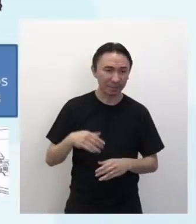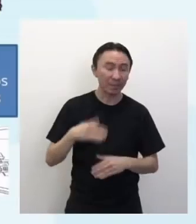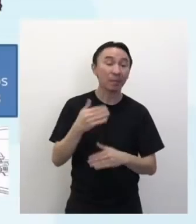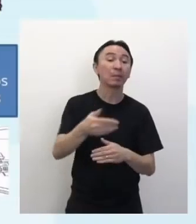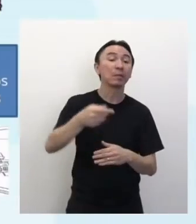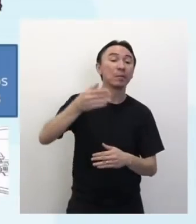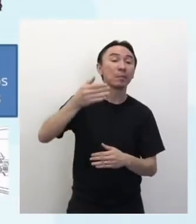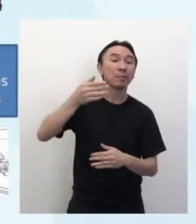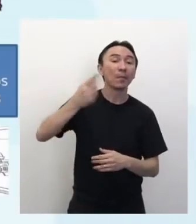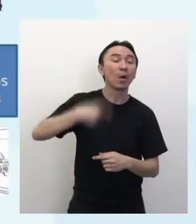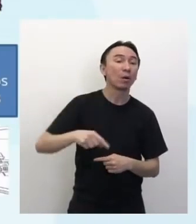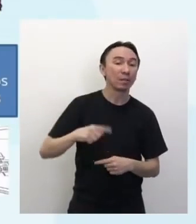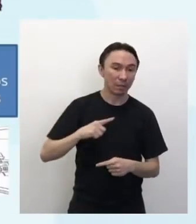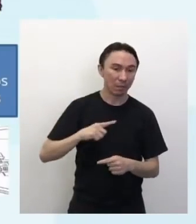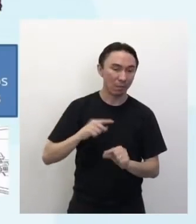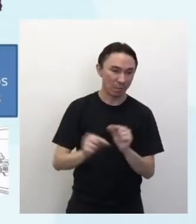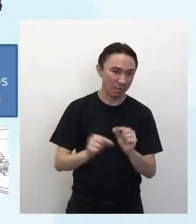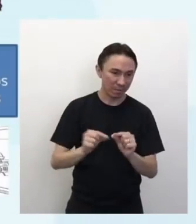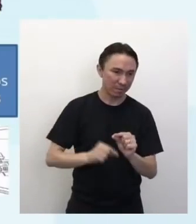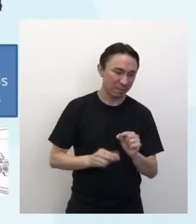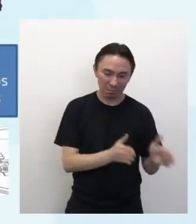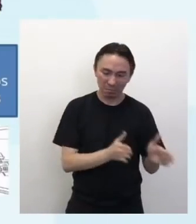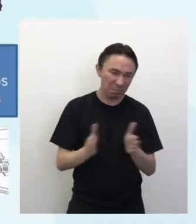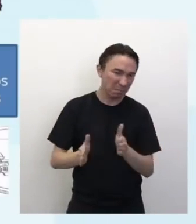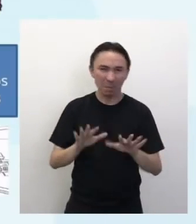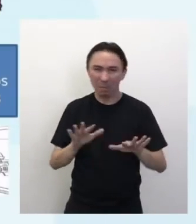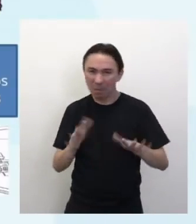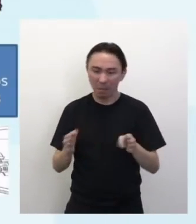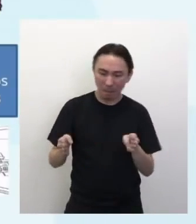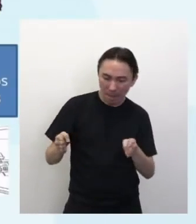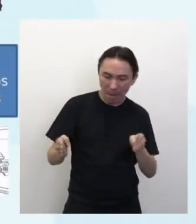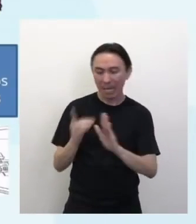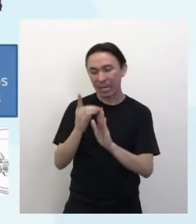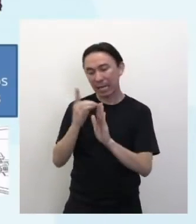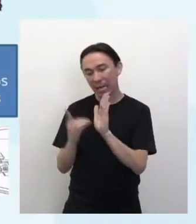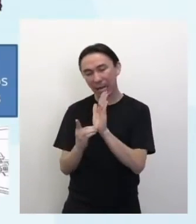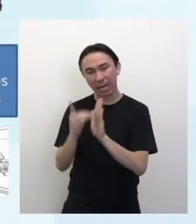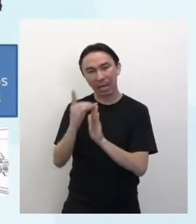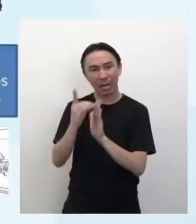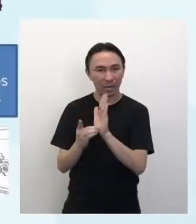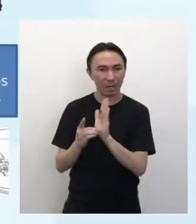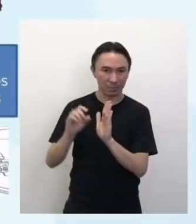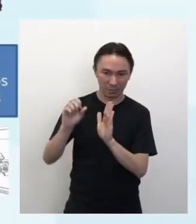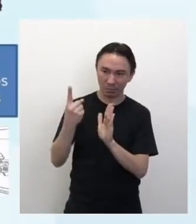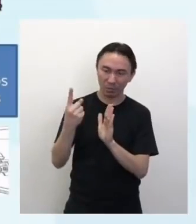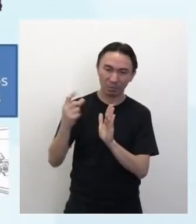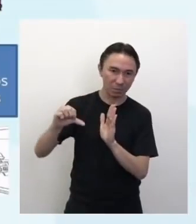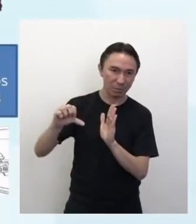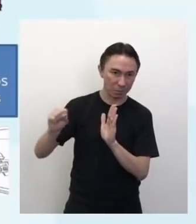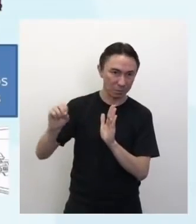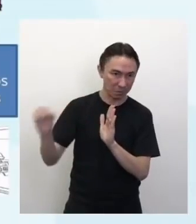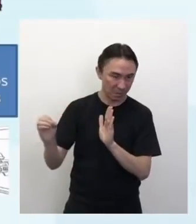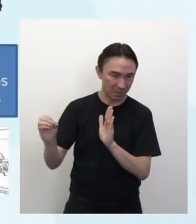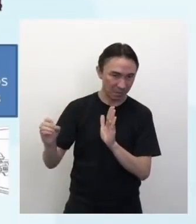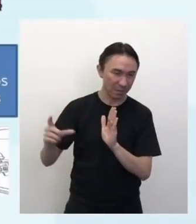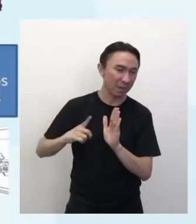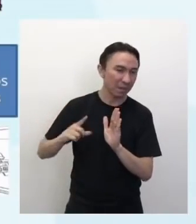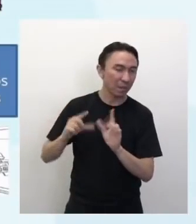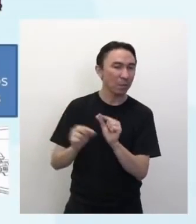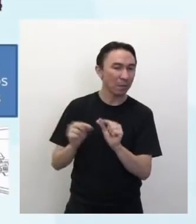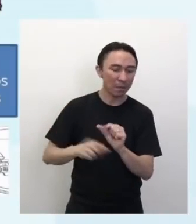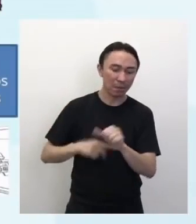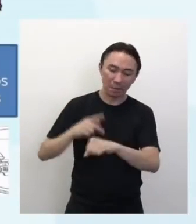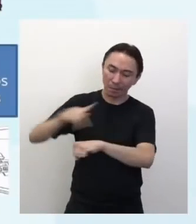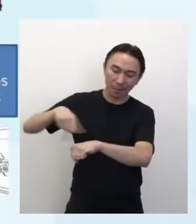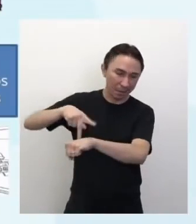né, esse período, aí, principalmente década de 1980, né, os países desenvolvidos fornecendo